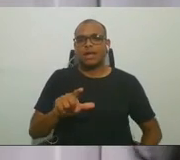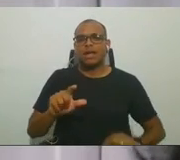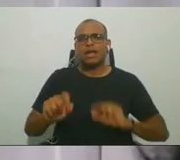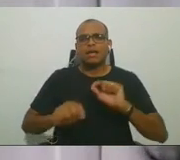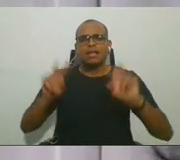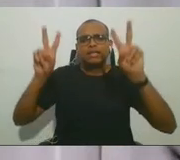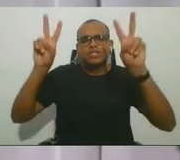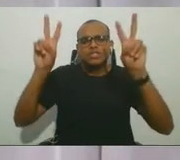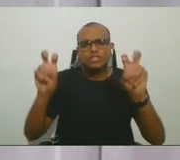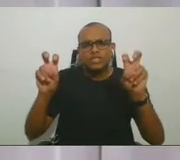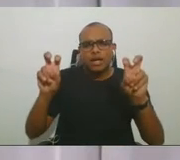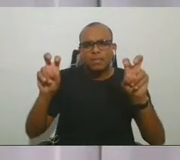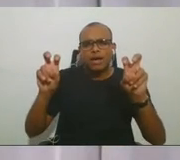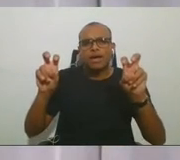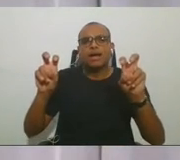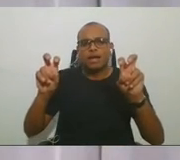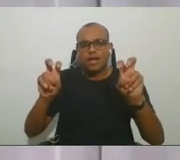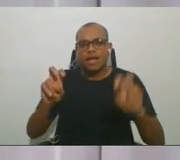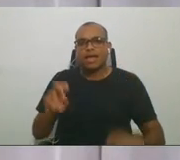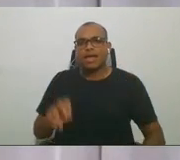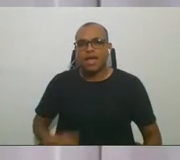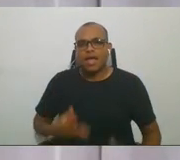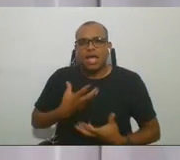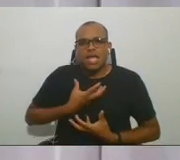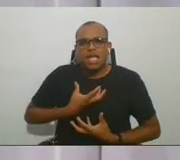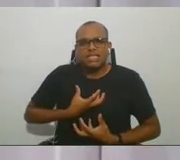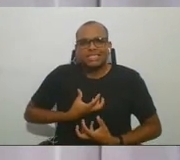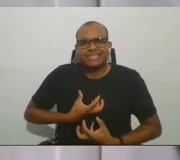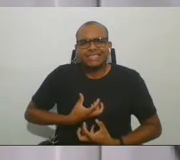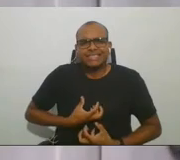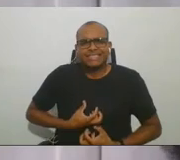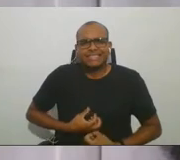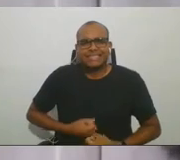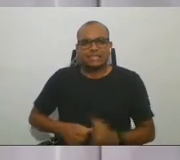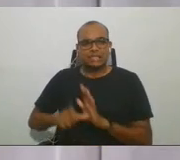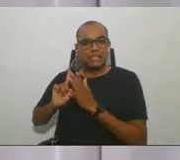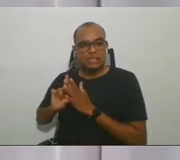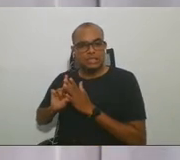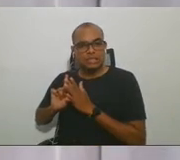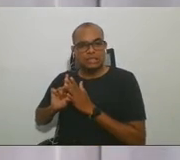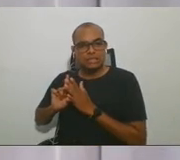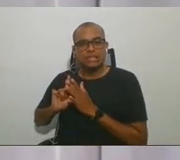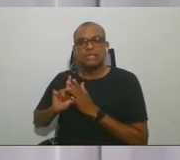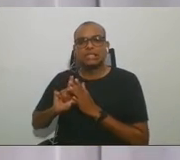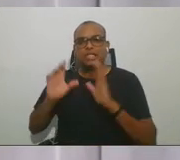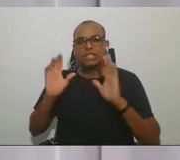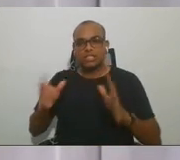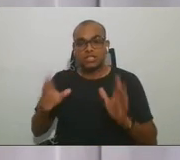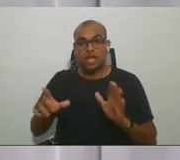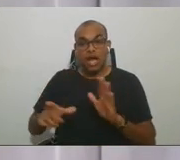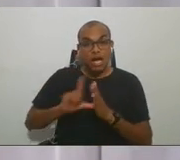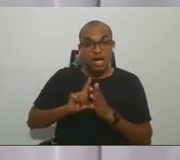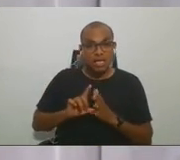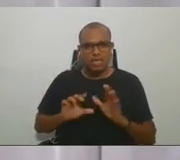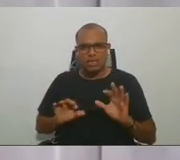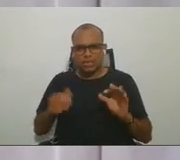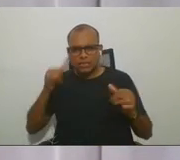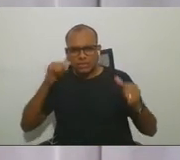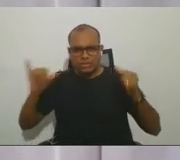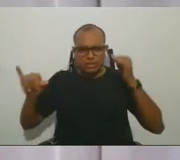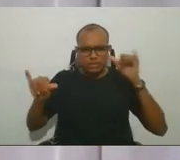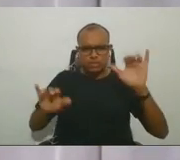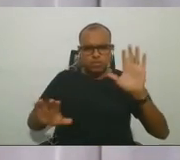essa inquietação ressentimento preventivo, e estar em estado de prevenção para que